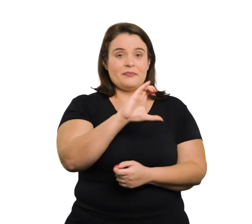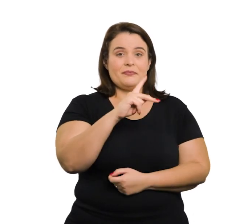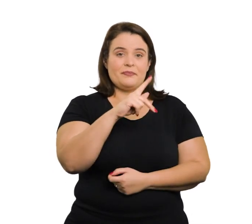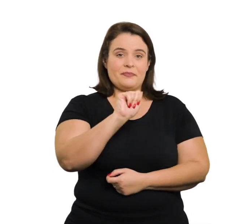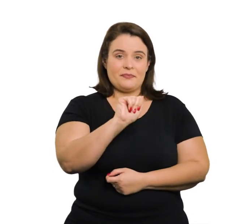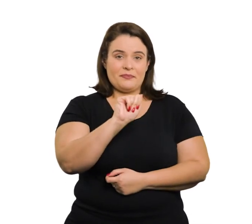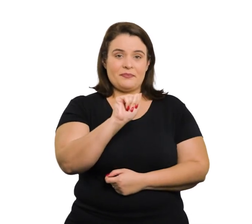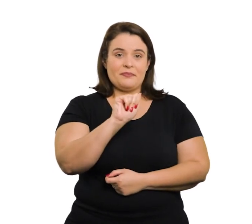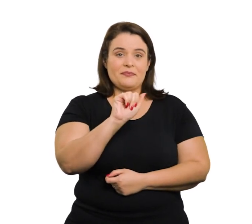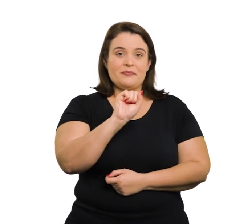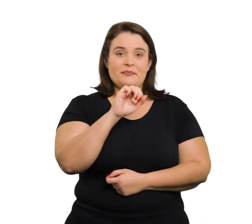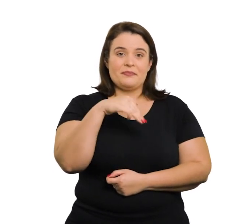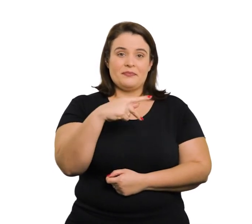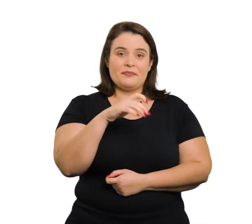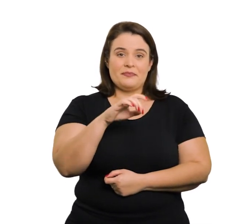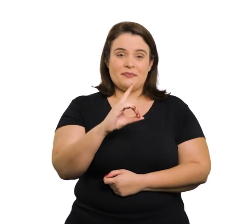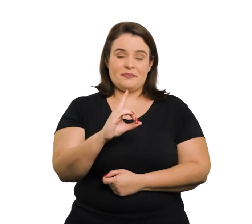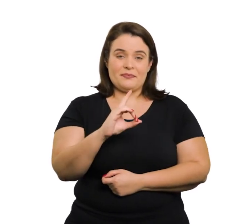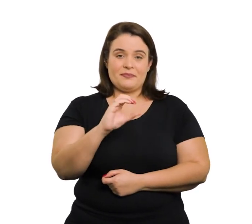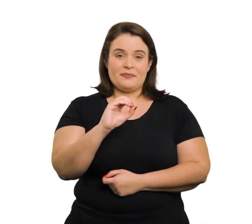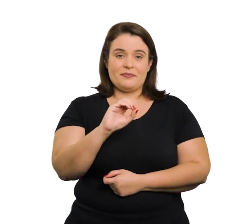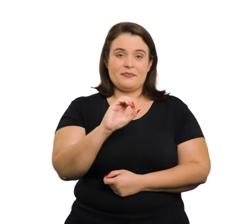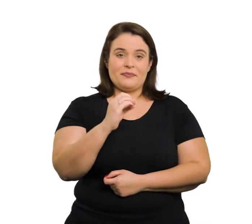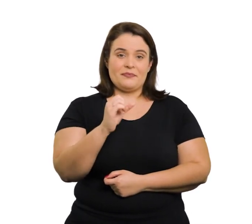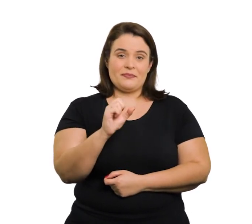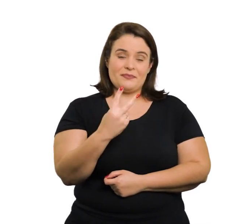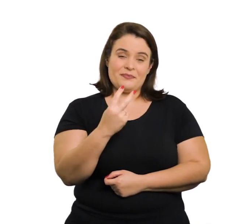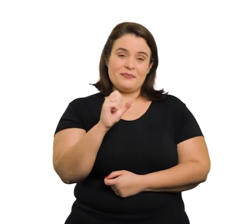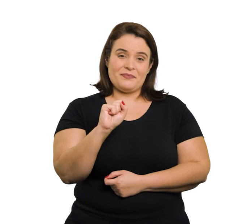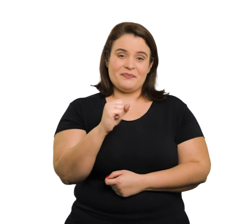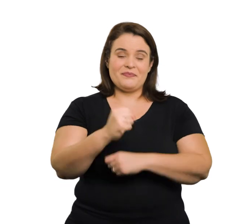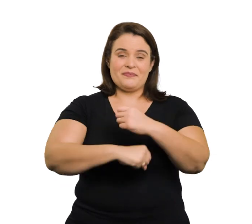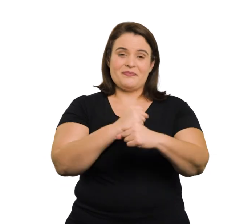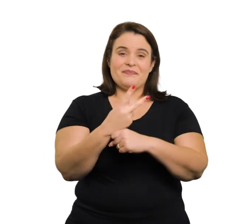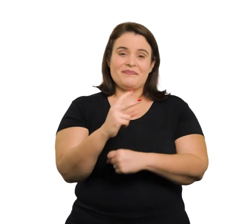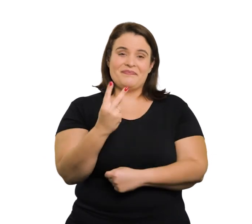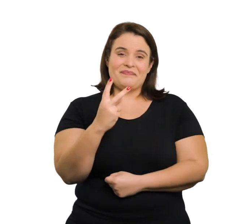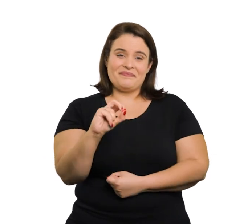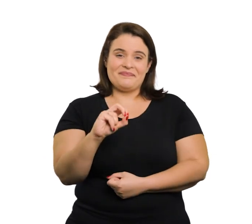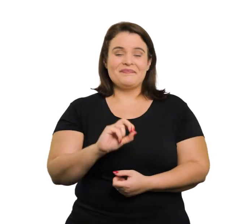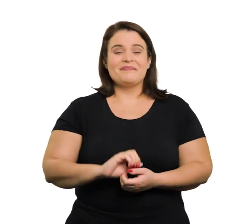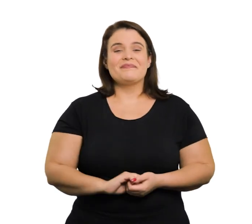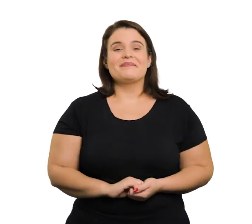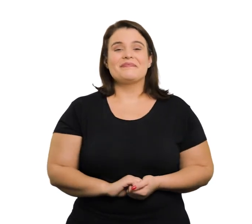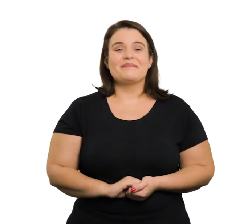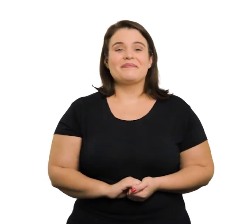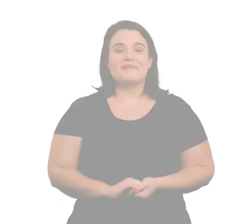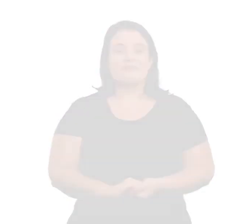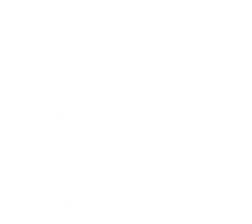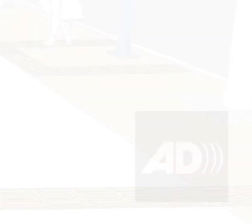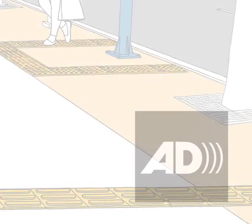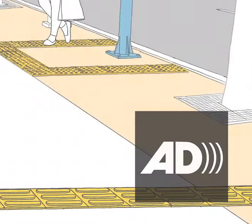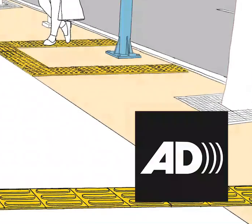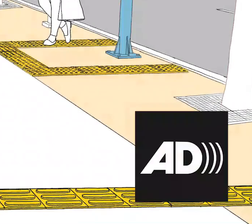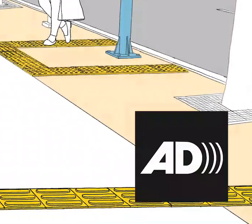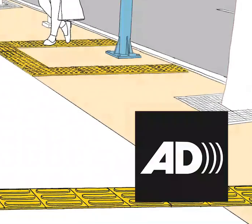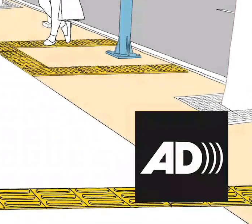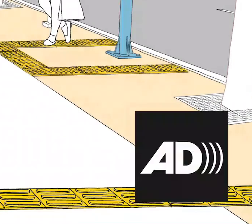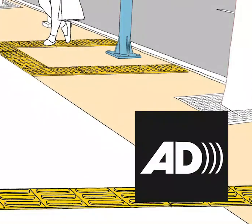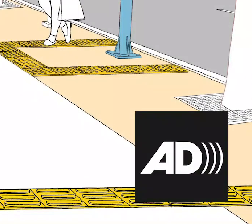16.537 e a Resolução CPA-SMPED 028 de 2020.